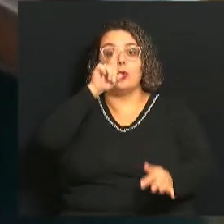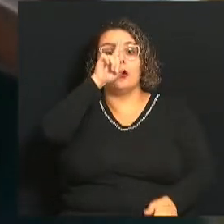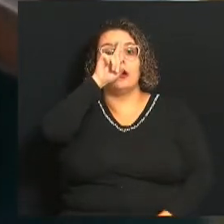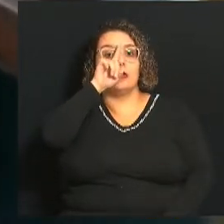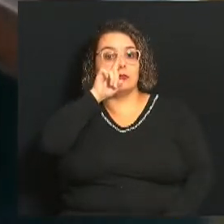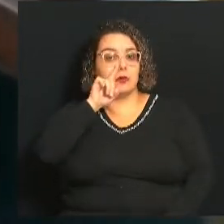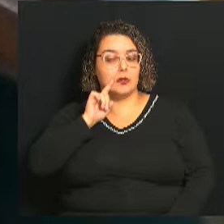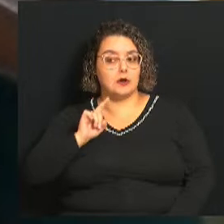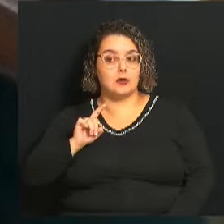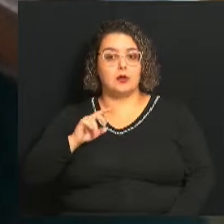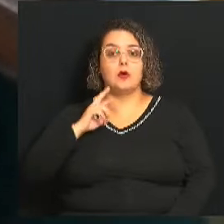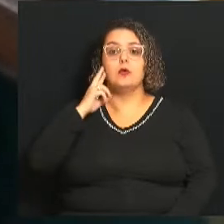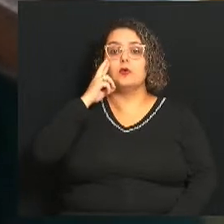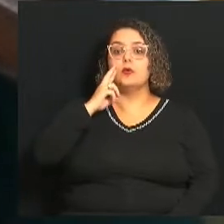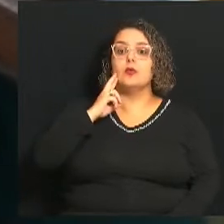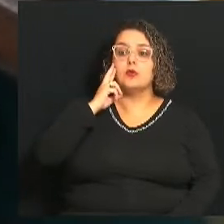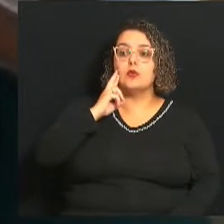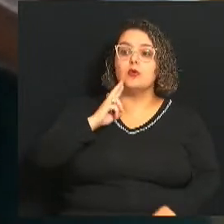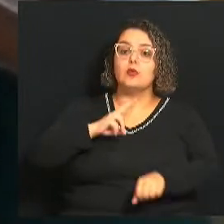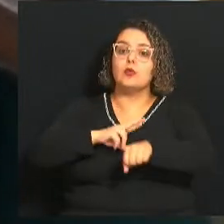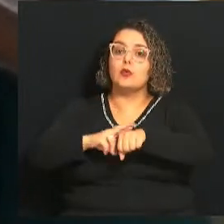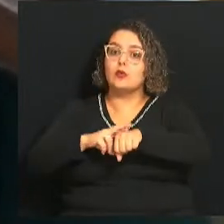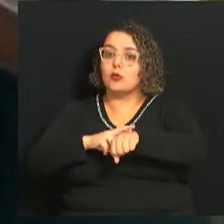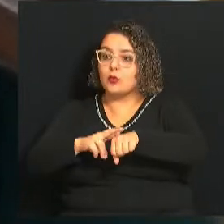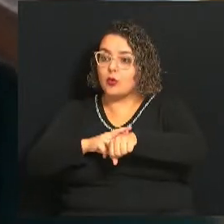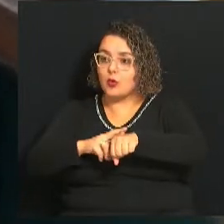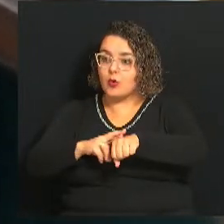o rosa, o roxo,